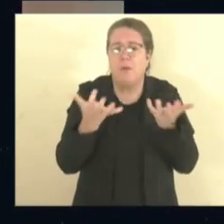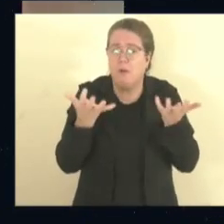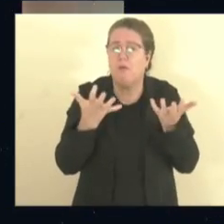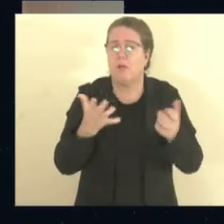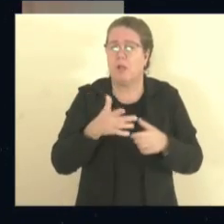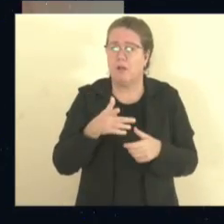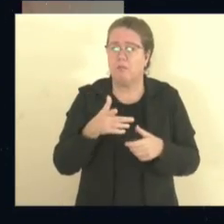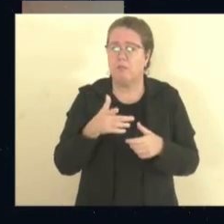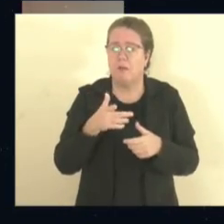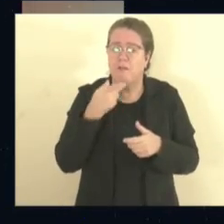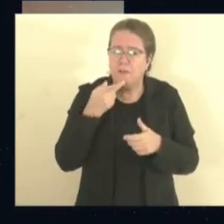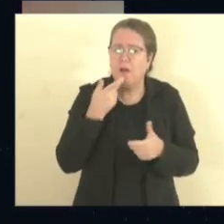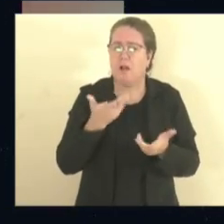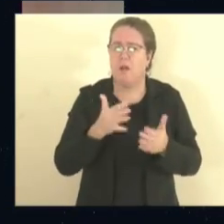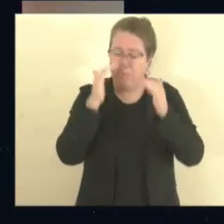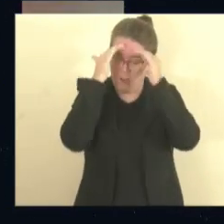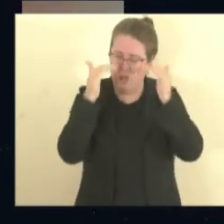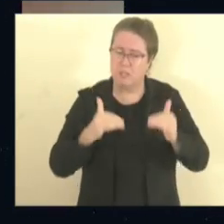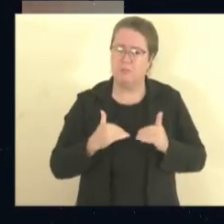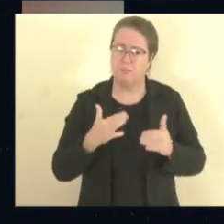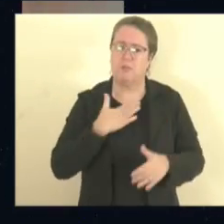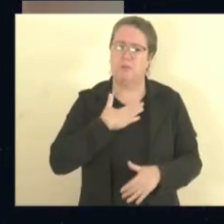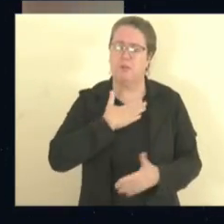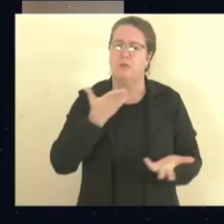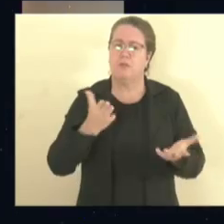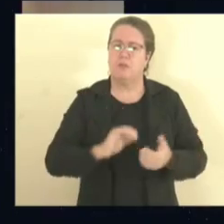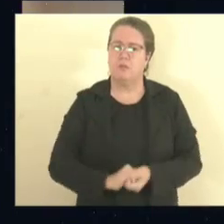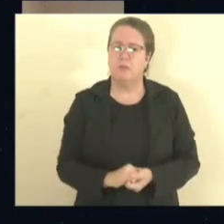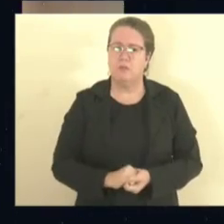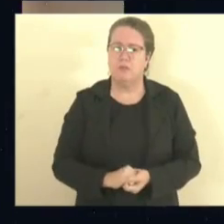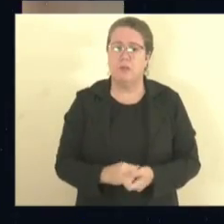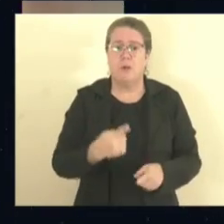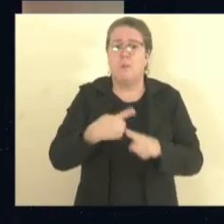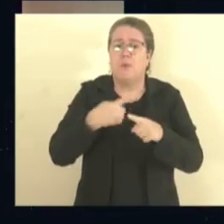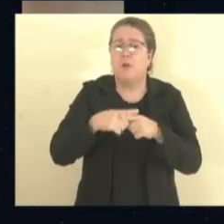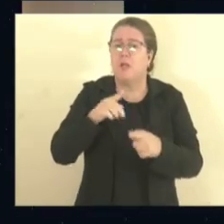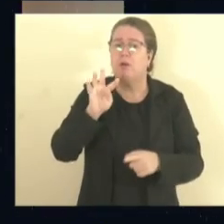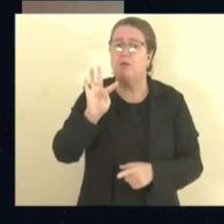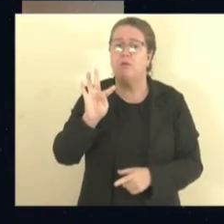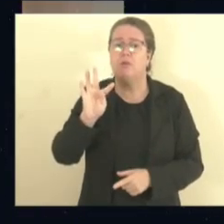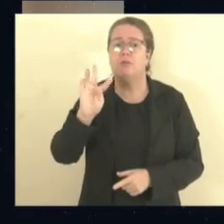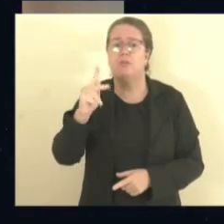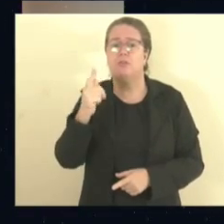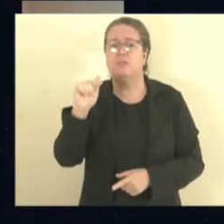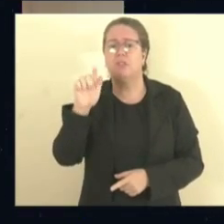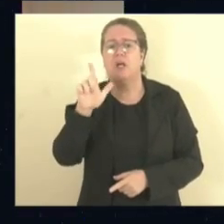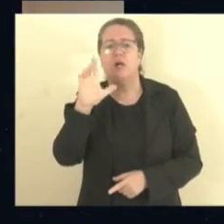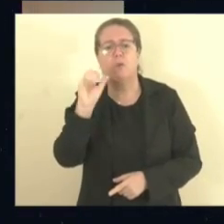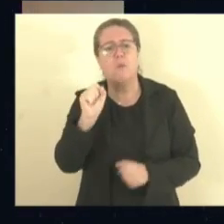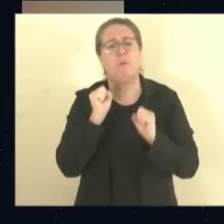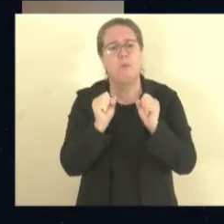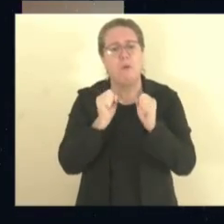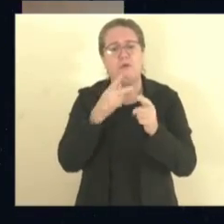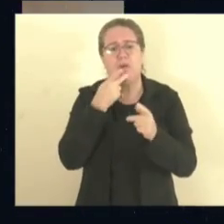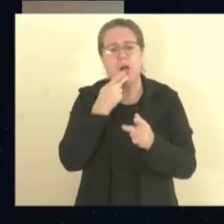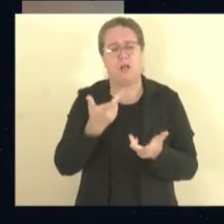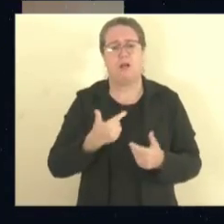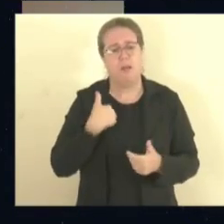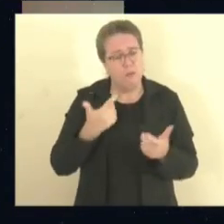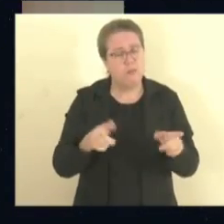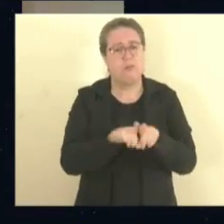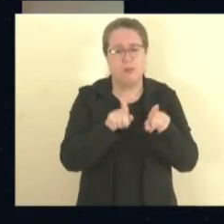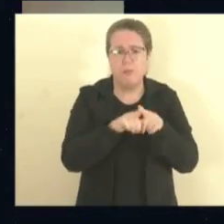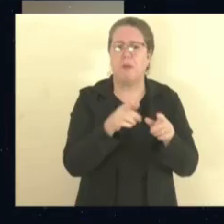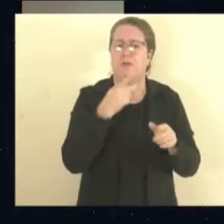discriminando, Mazinho. Coloque votação, Mazinho. Mande votação para mim. Se o Thiago pode falar, então o deputado Serginho Meneghelli também. O Mazinho